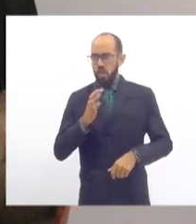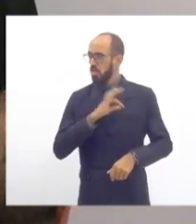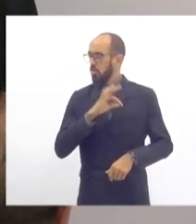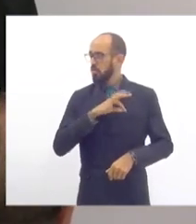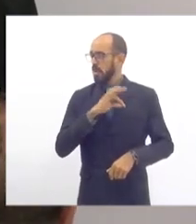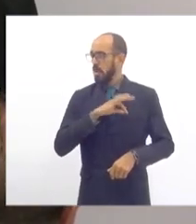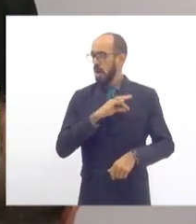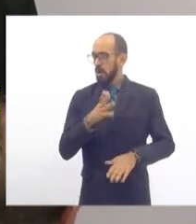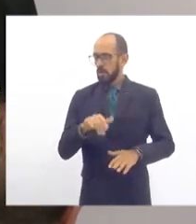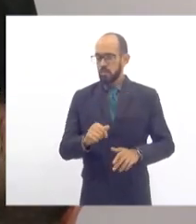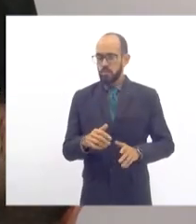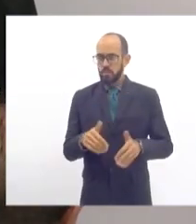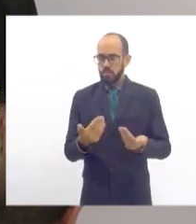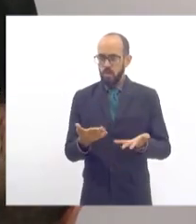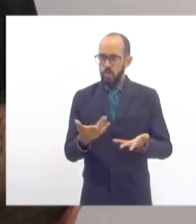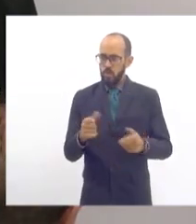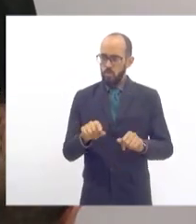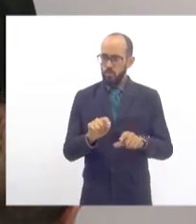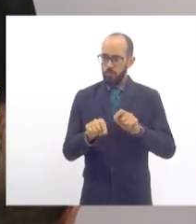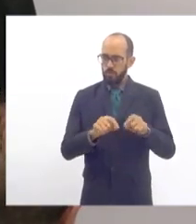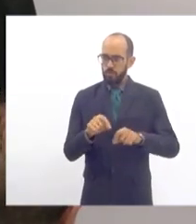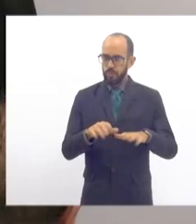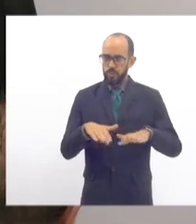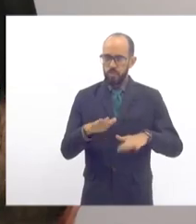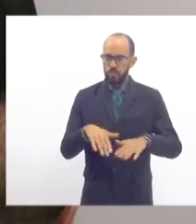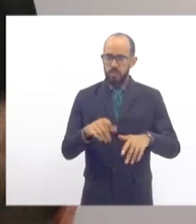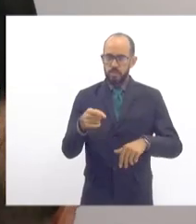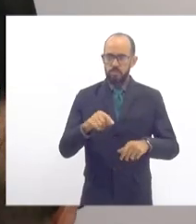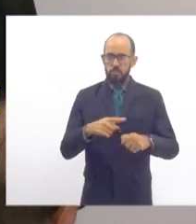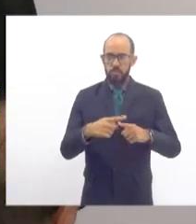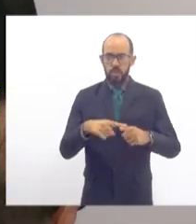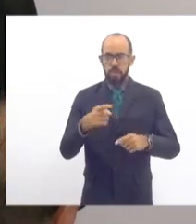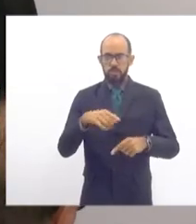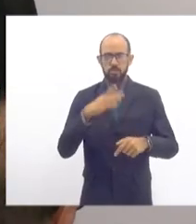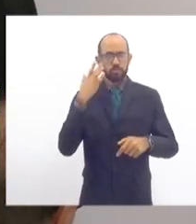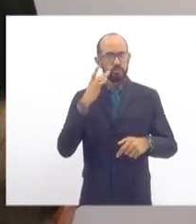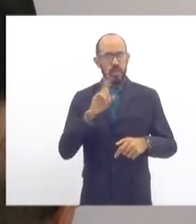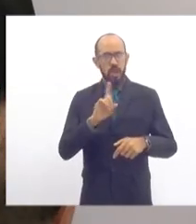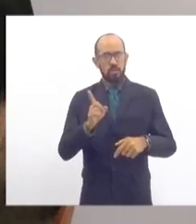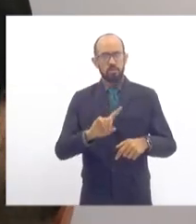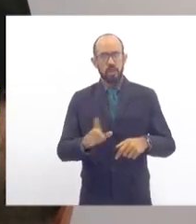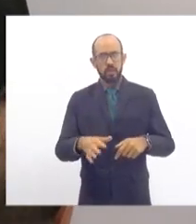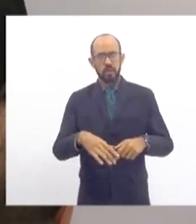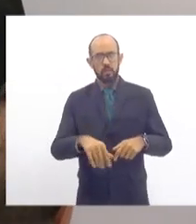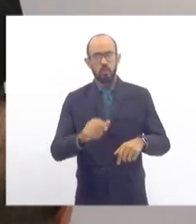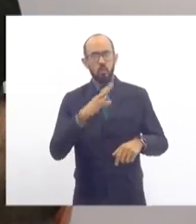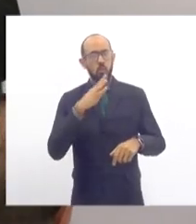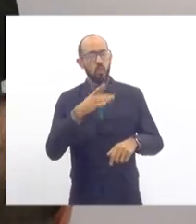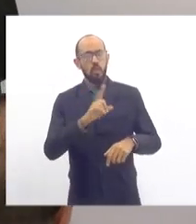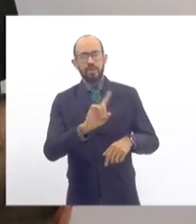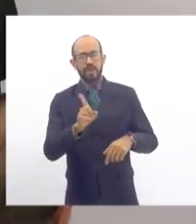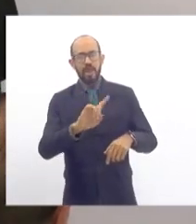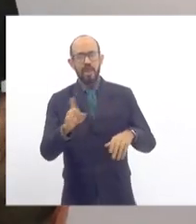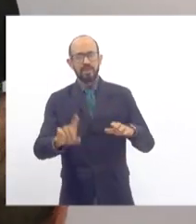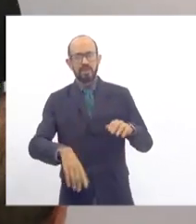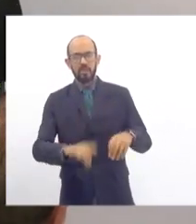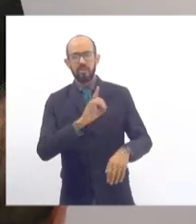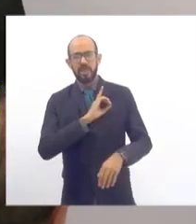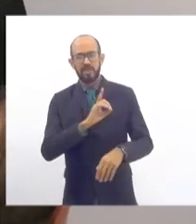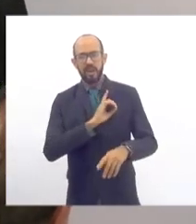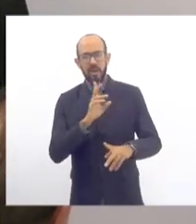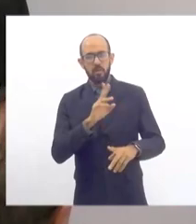turbinados, porque, de repente, e eles não têm o conhecimento que nós temos da casa. Tá? Eles vêm